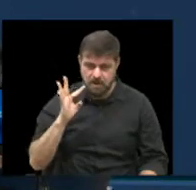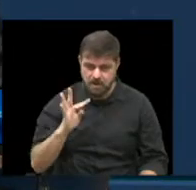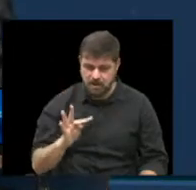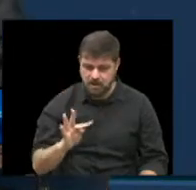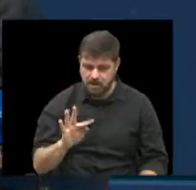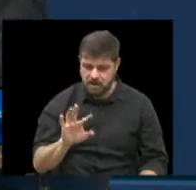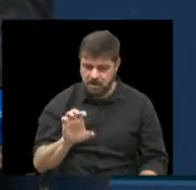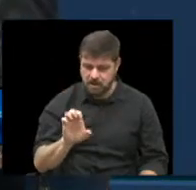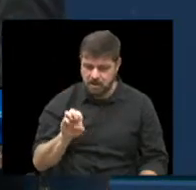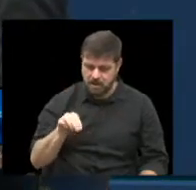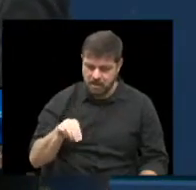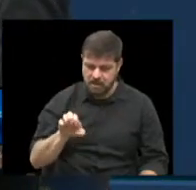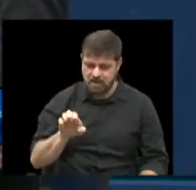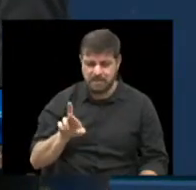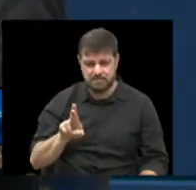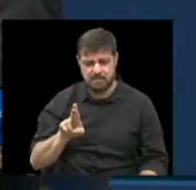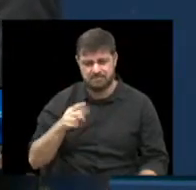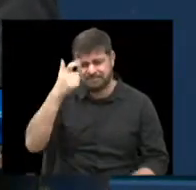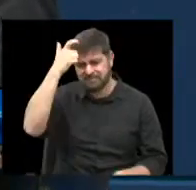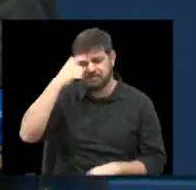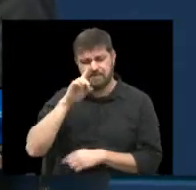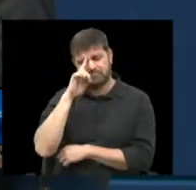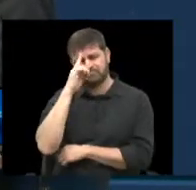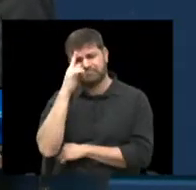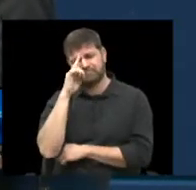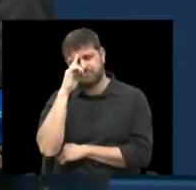E aí eu fico a questionar e perguntar